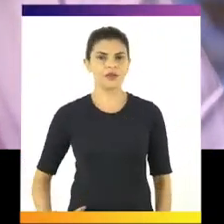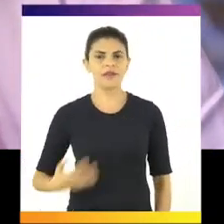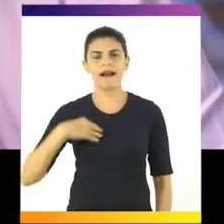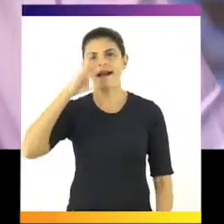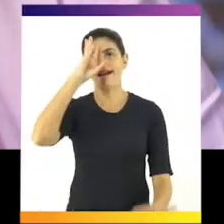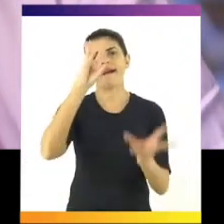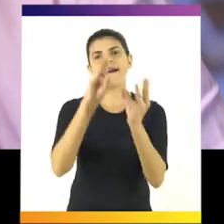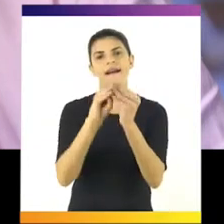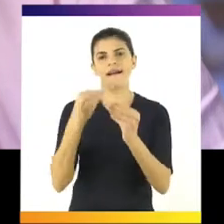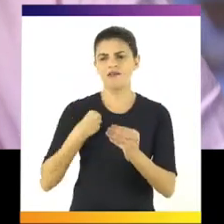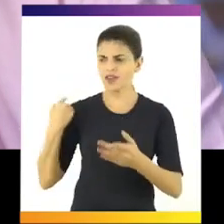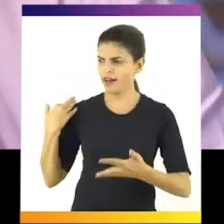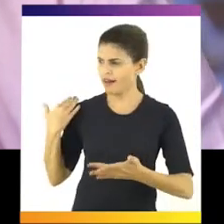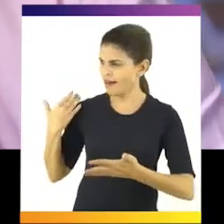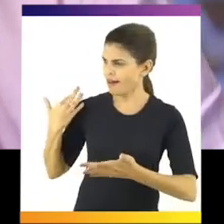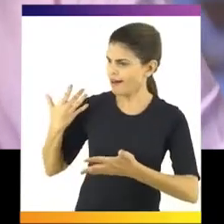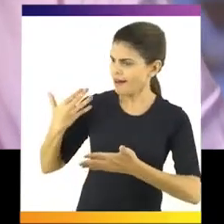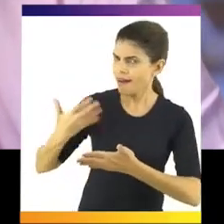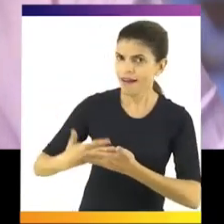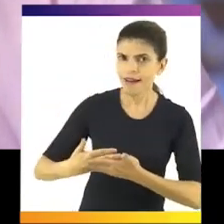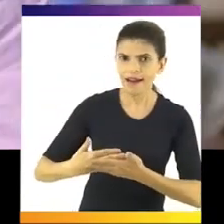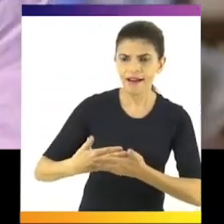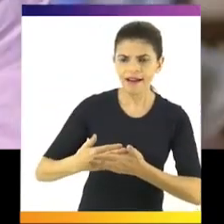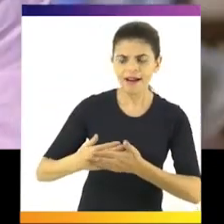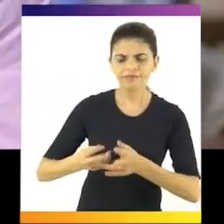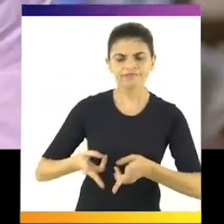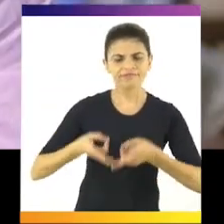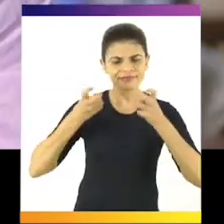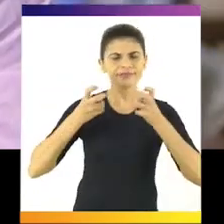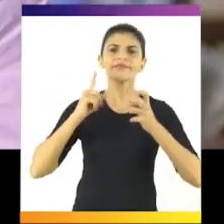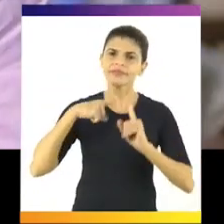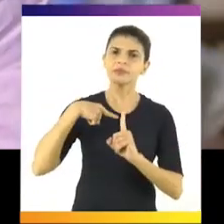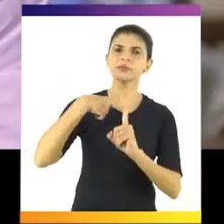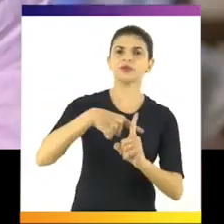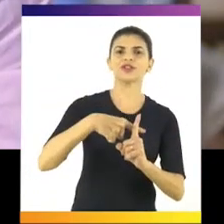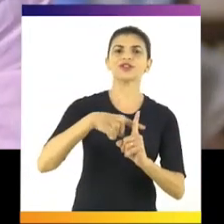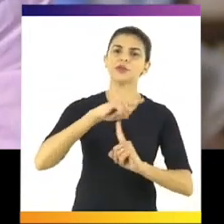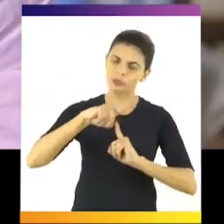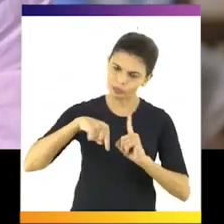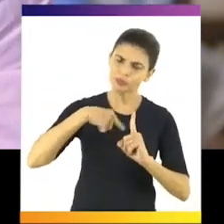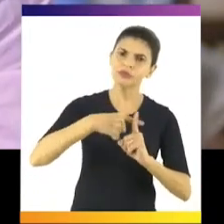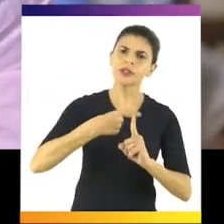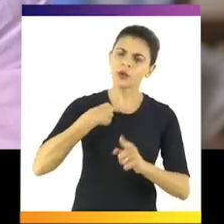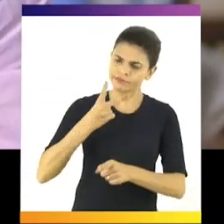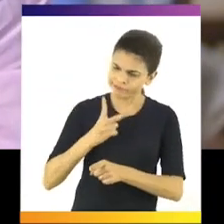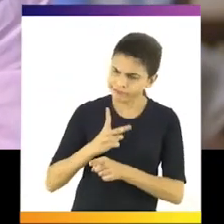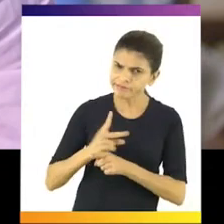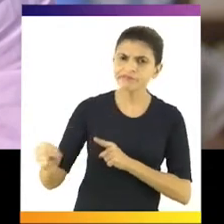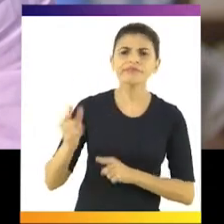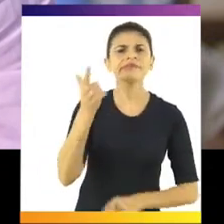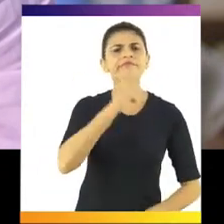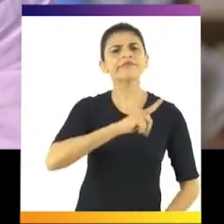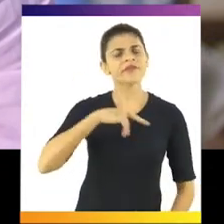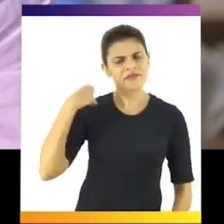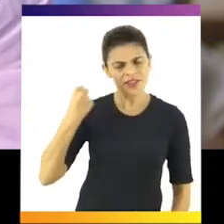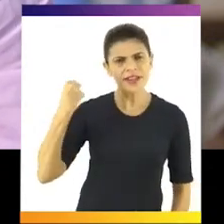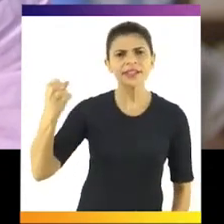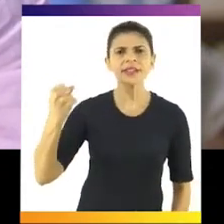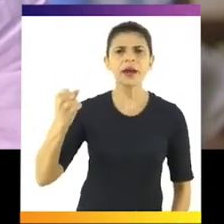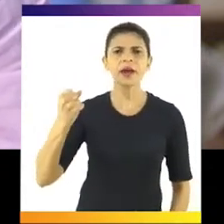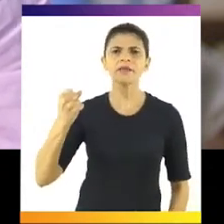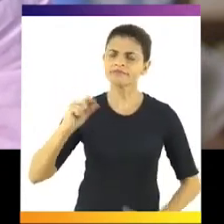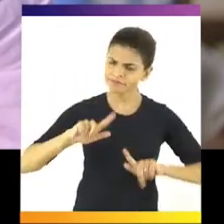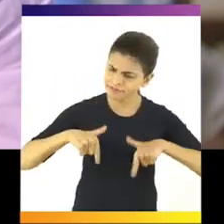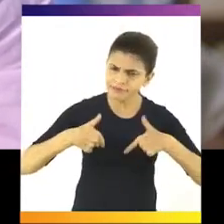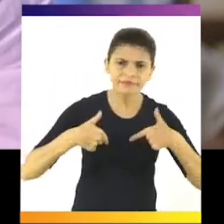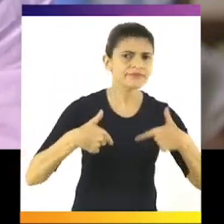entendo que isso na minha vida hoje foi algo positivo. É algo positivo. É algo que eu tenho que me superar, é algo que eu tenho que